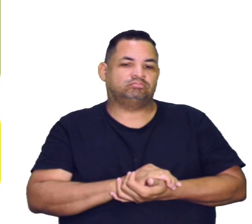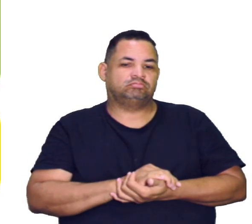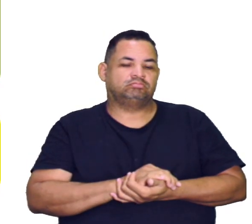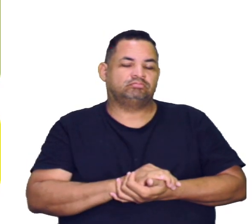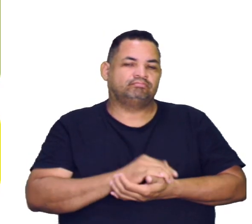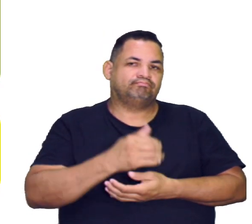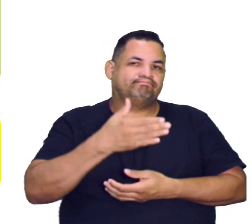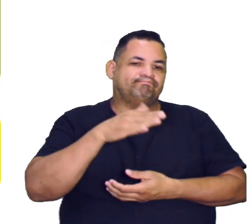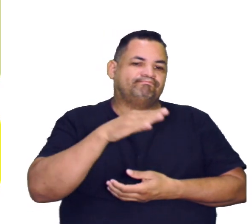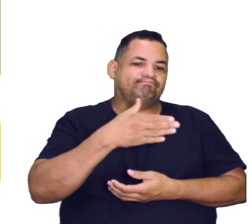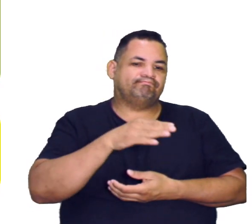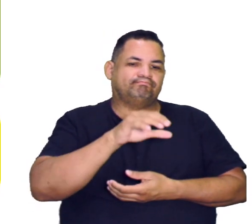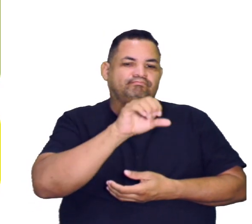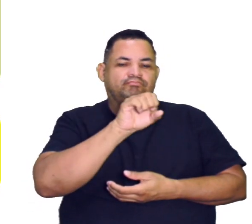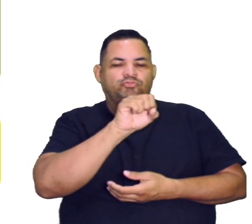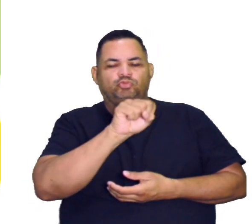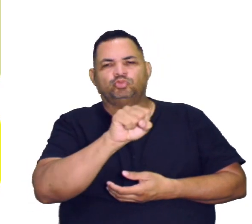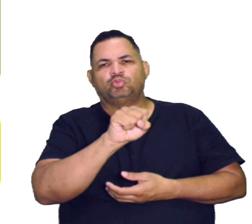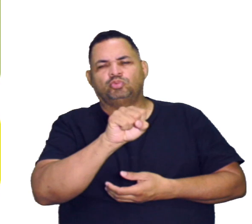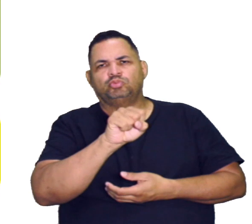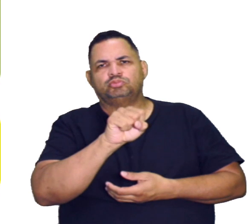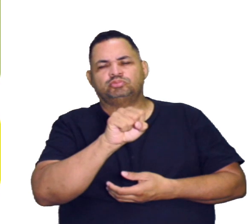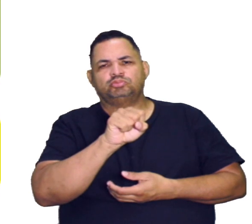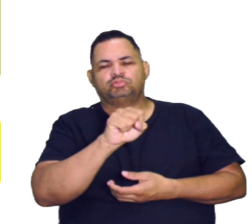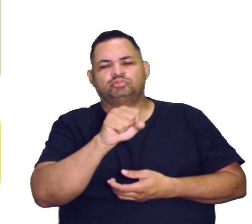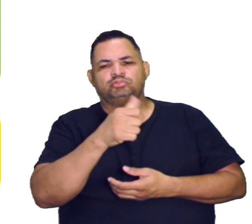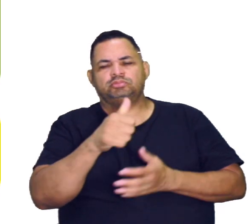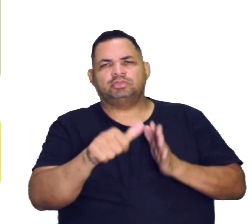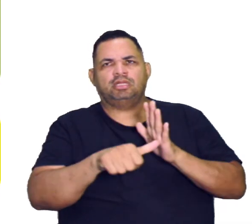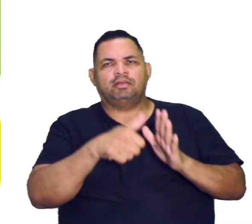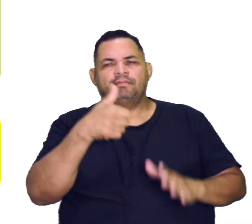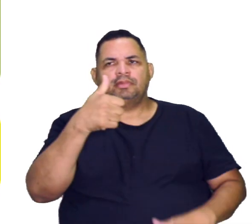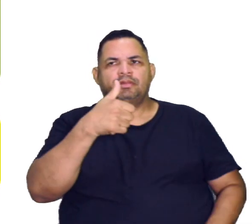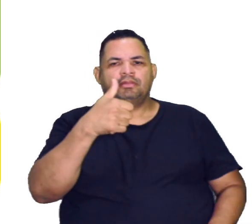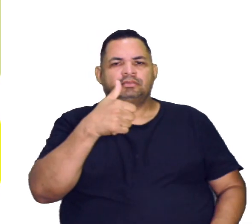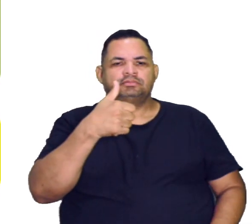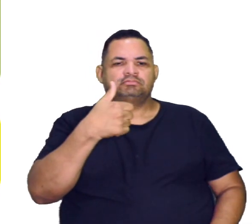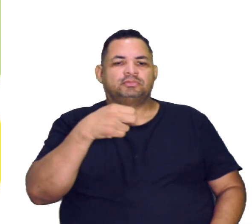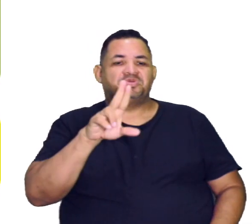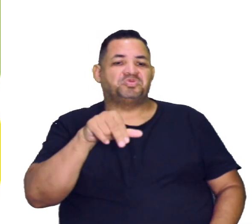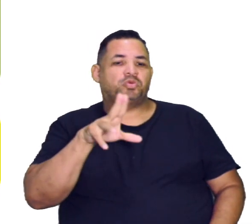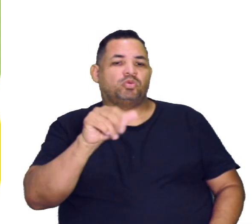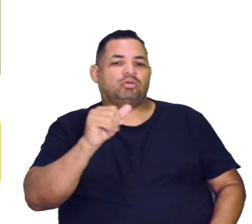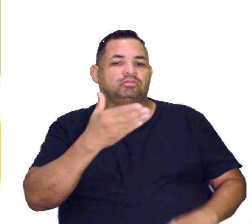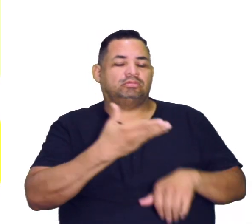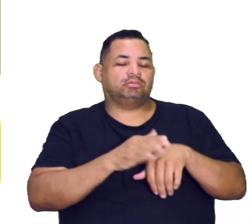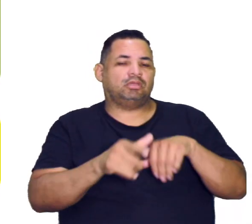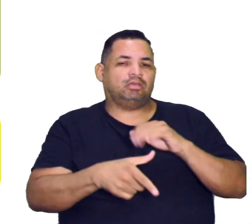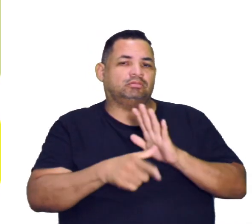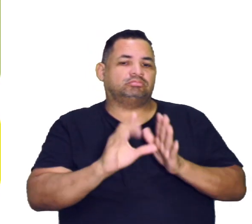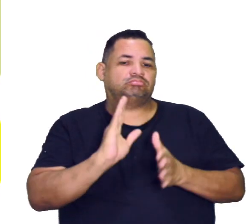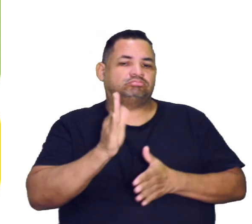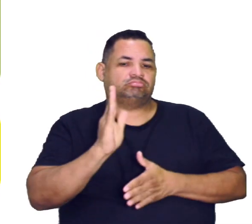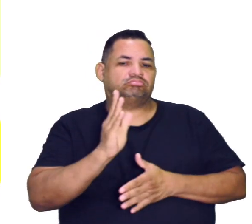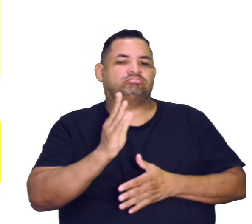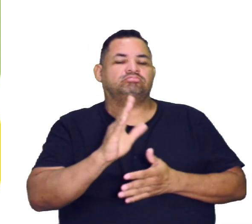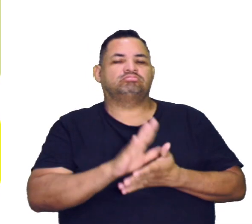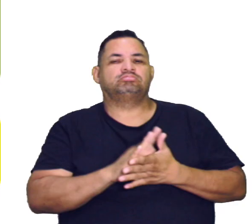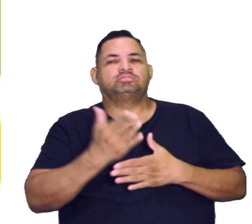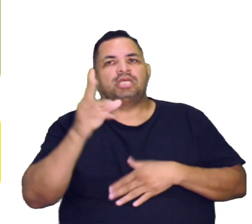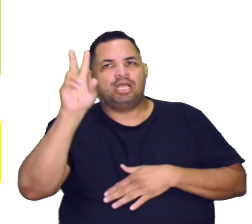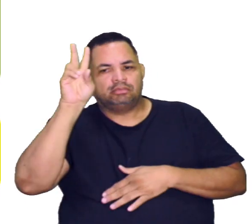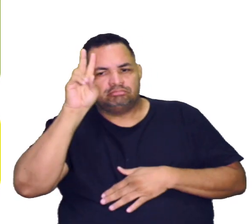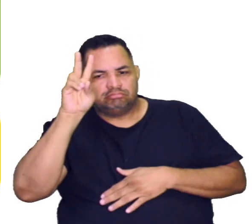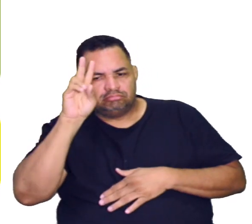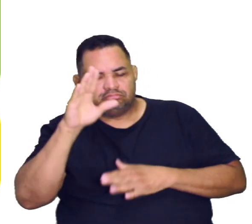em torno aí de umas 8 vezes na primeira série, se eu nunca treinei anteriormente. Se eu já treinei, eu já tenho um